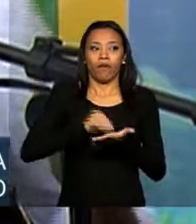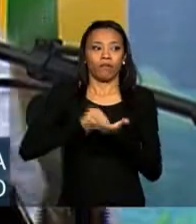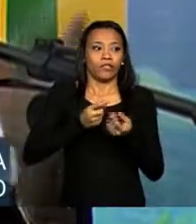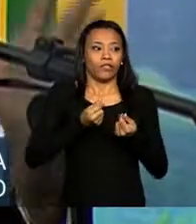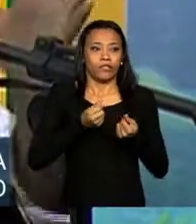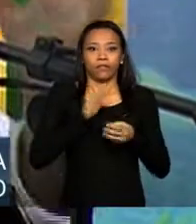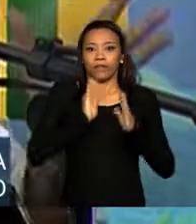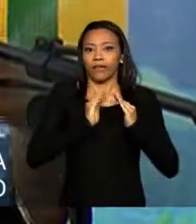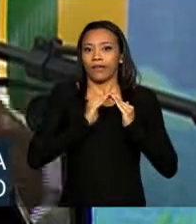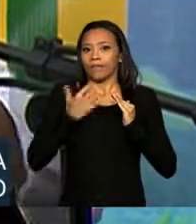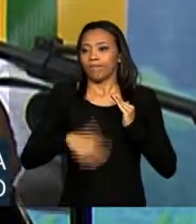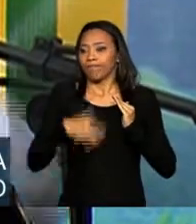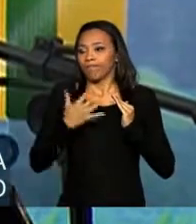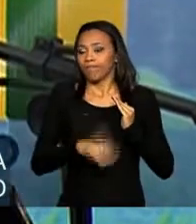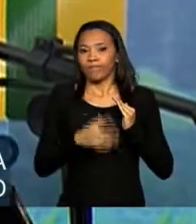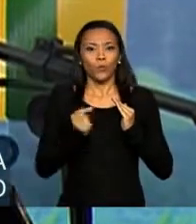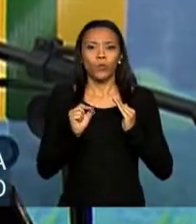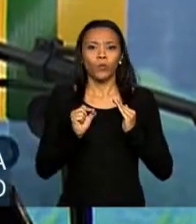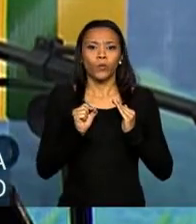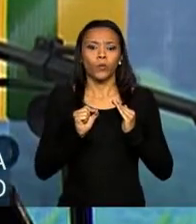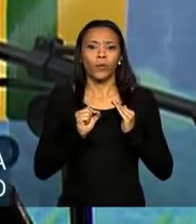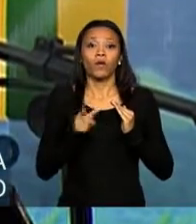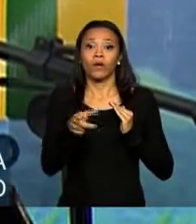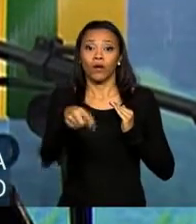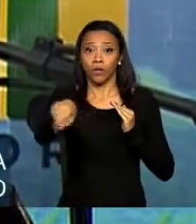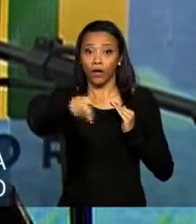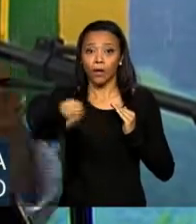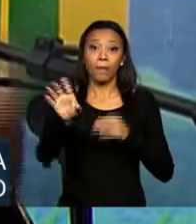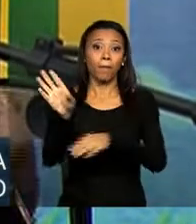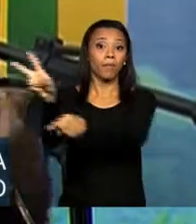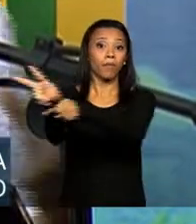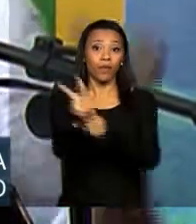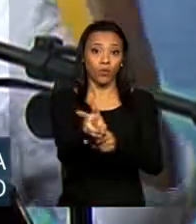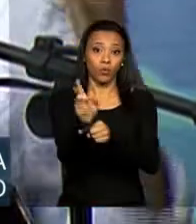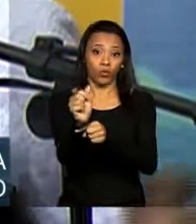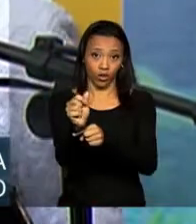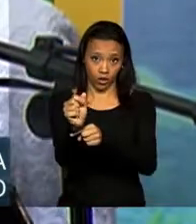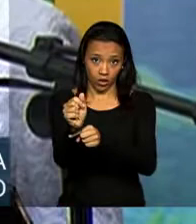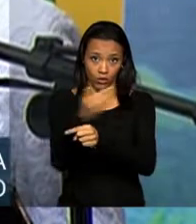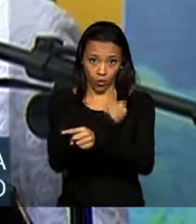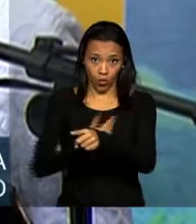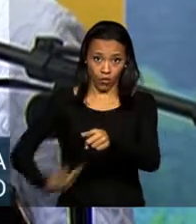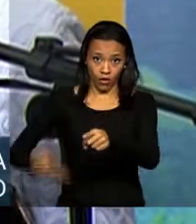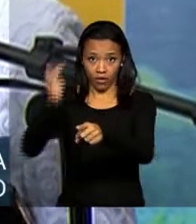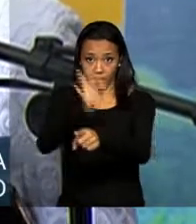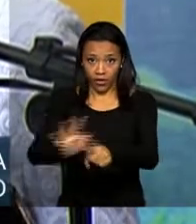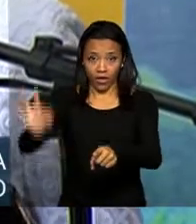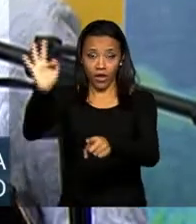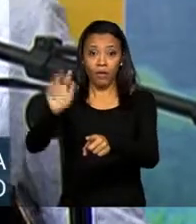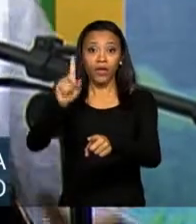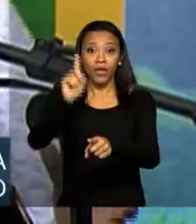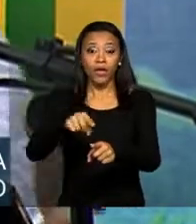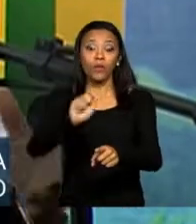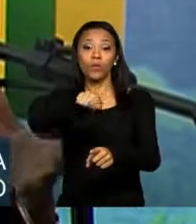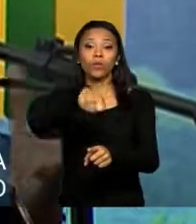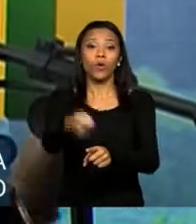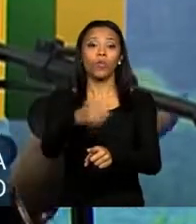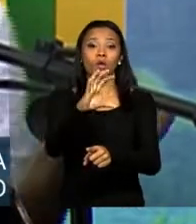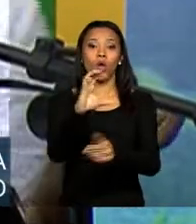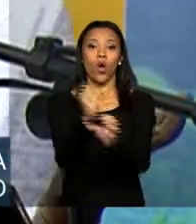jeito pegamos o dinheiro do governo federal que é chamado orçamento Geral da União